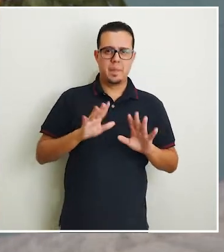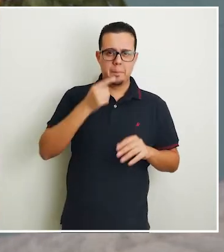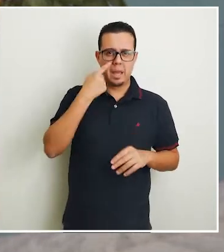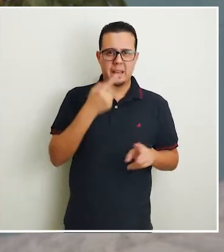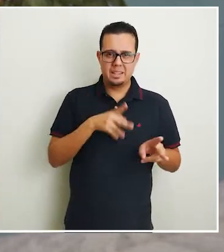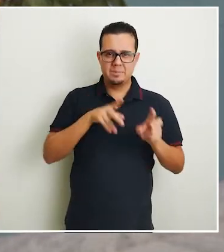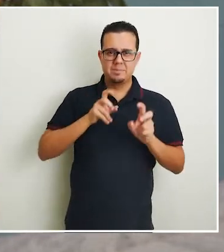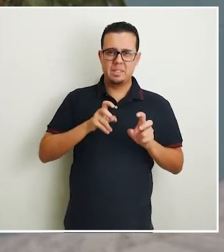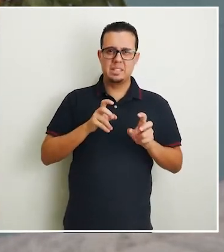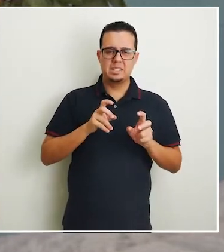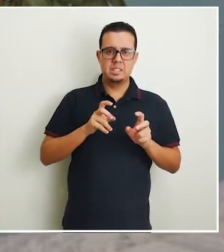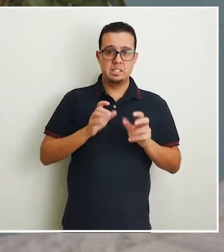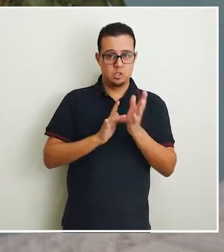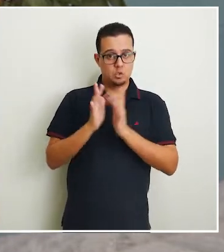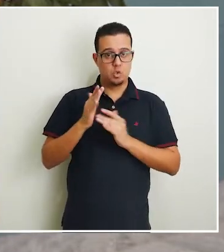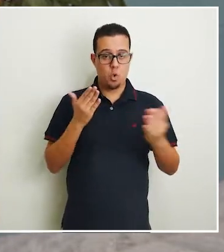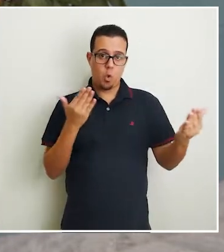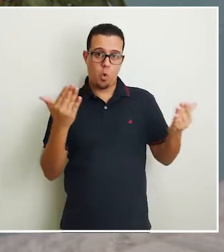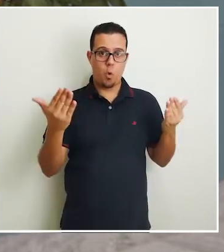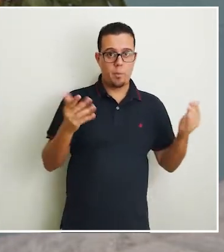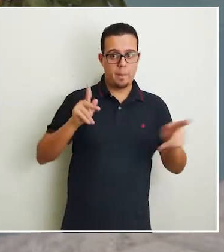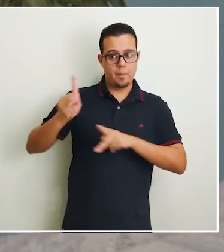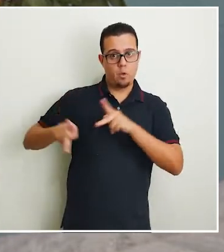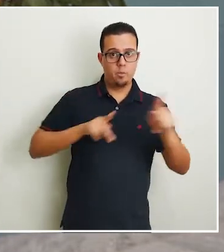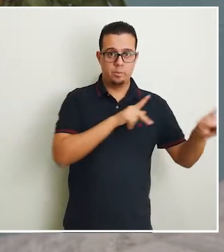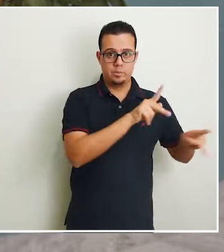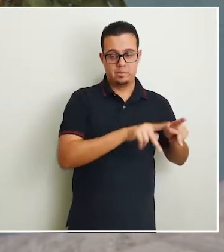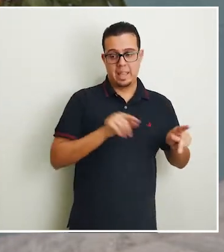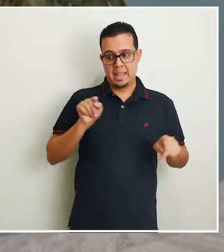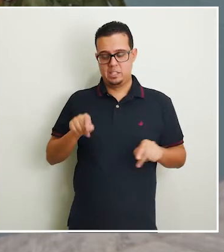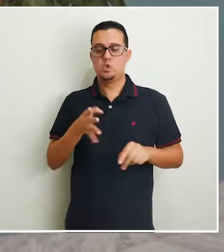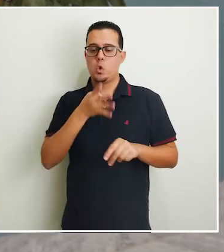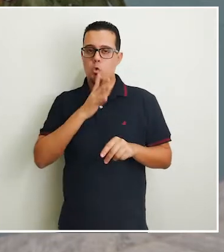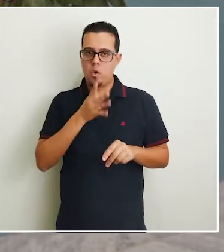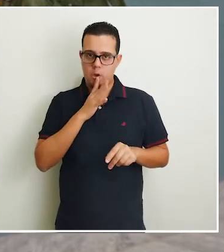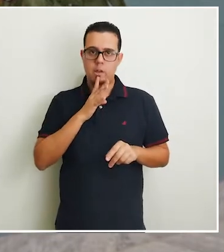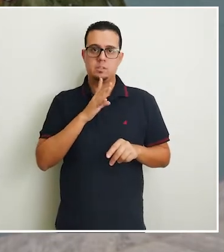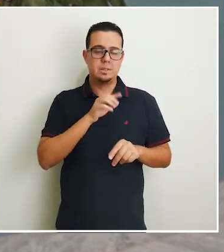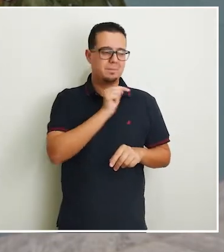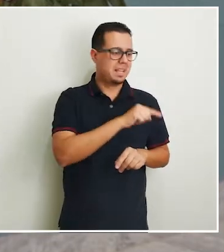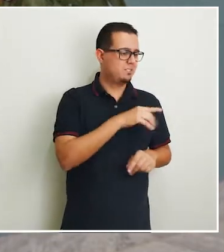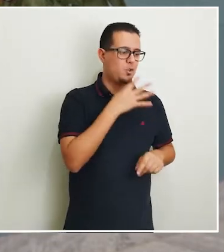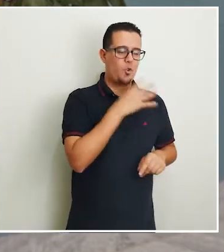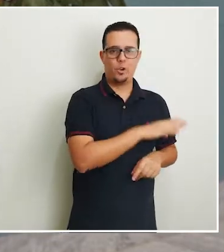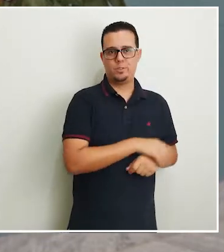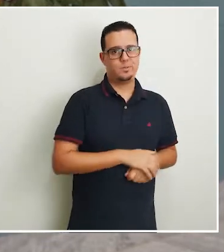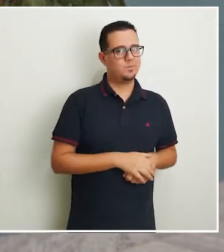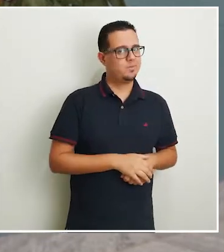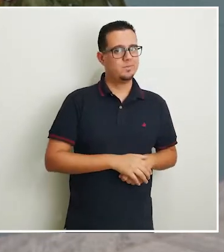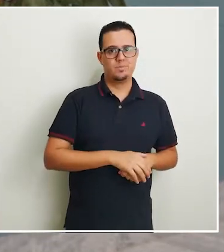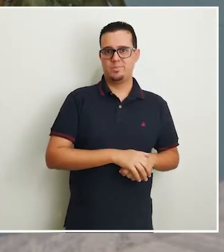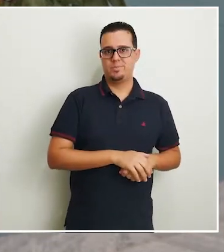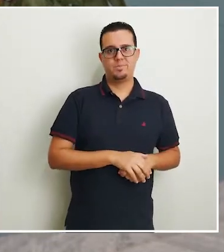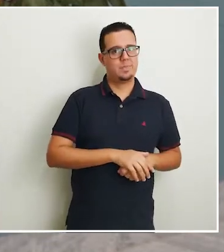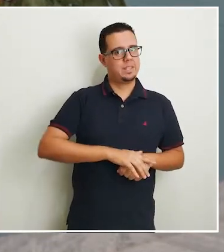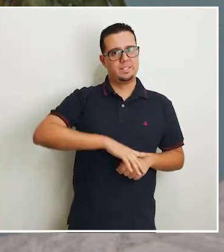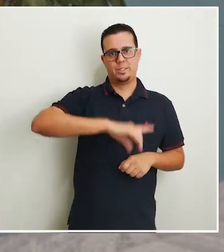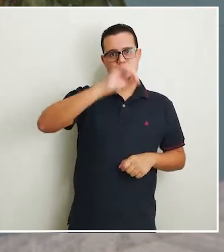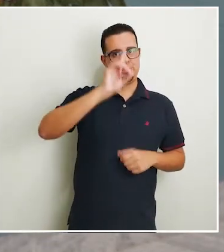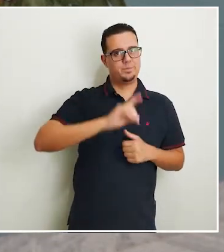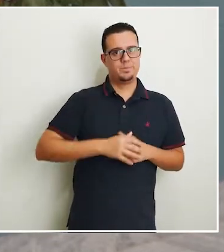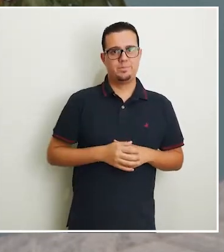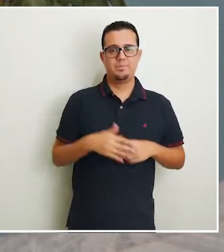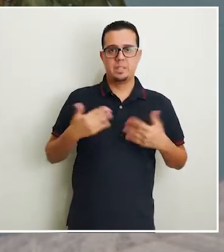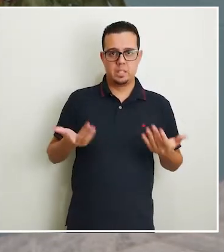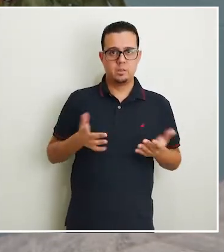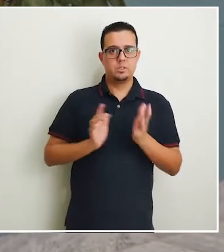está comparando aqui 2 povos, um povo que conhece o Deus que adora e um povo que não conhece o Deus que adora. Jesus está